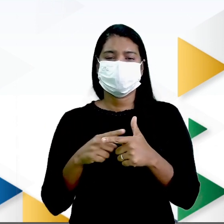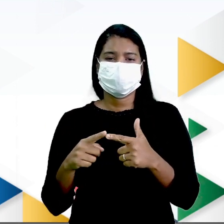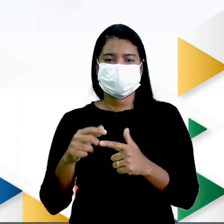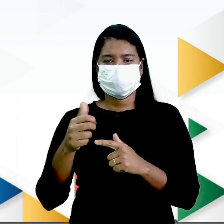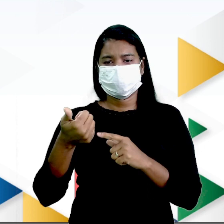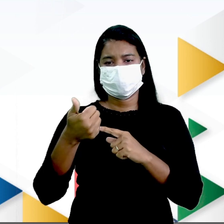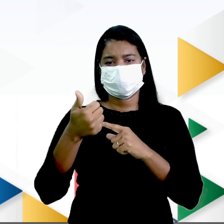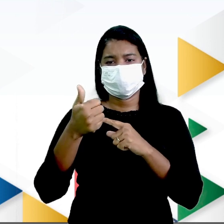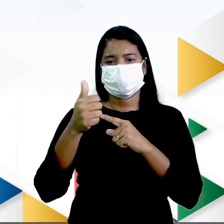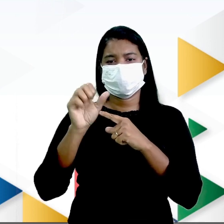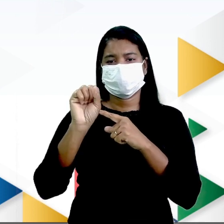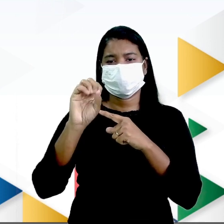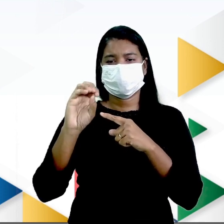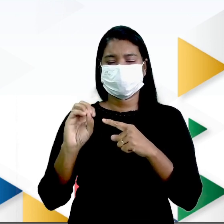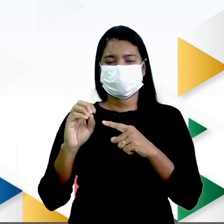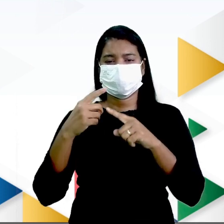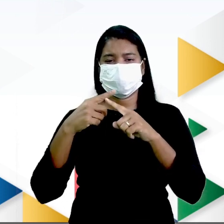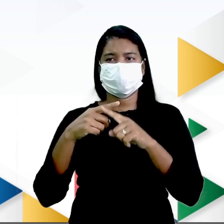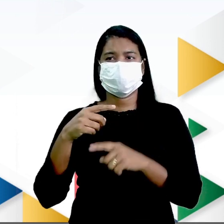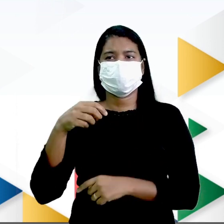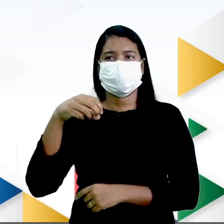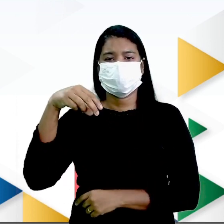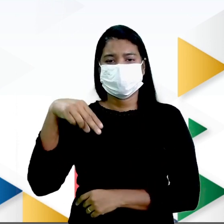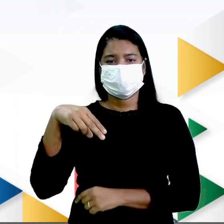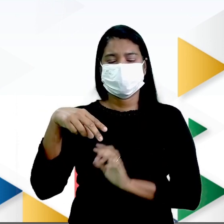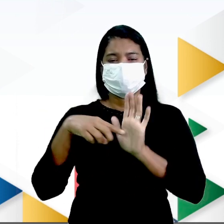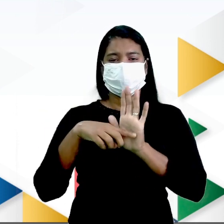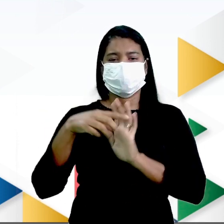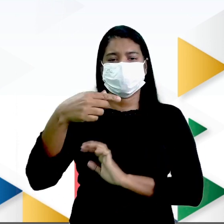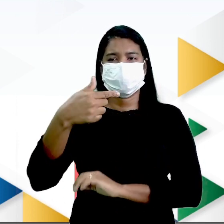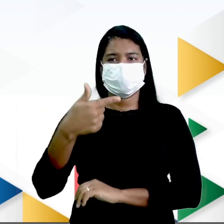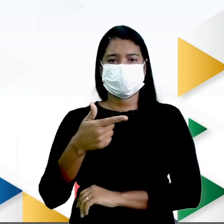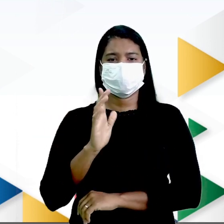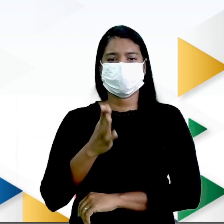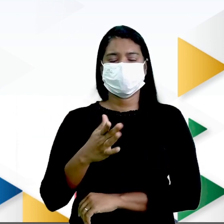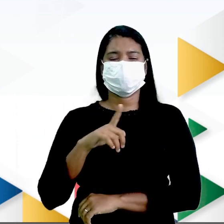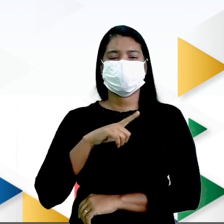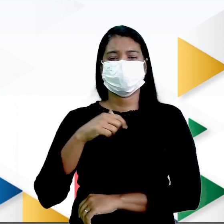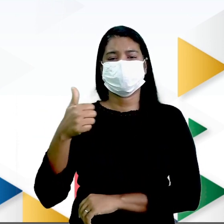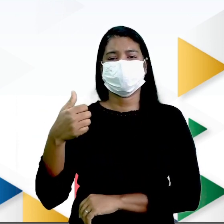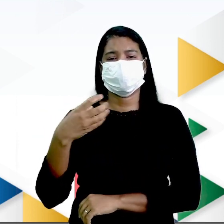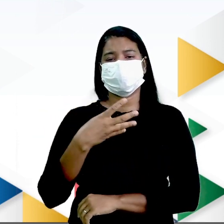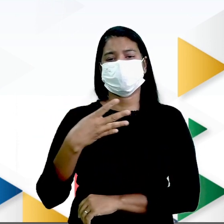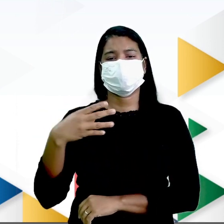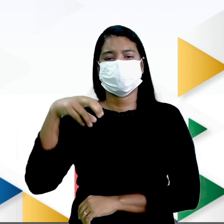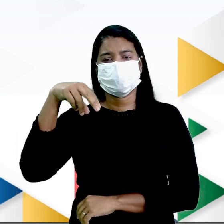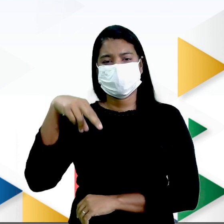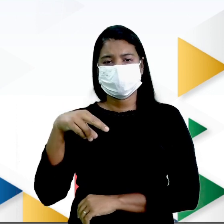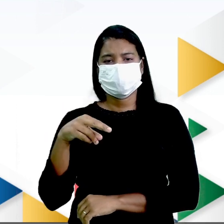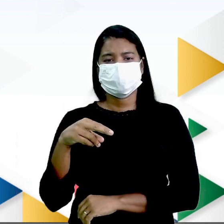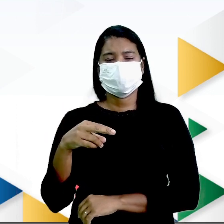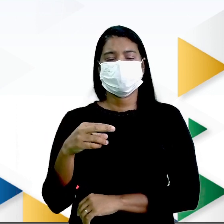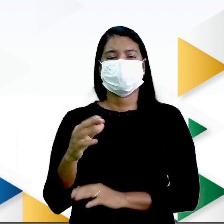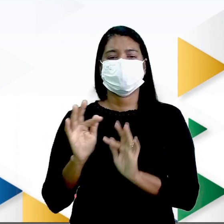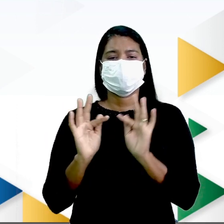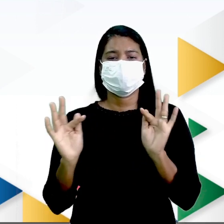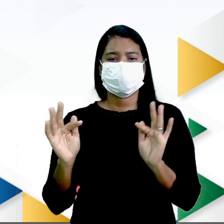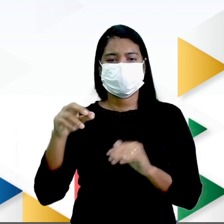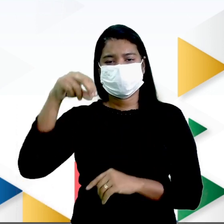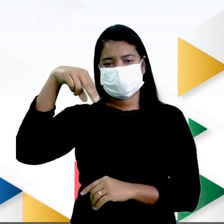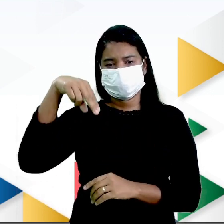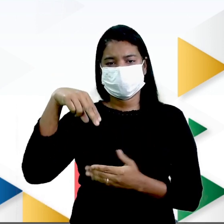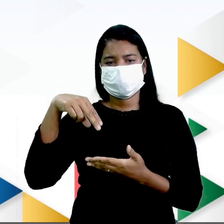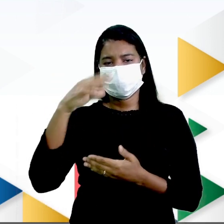vezes n, 180 vezes menos 2 e eu já tenho 144n. Tudo ficou em função de n agora. Olha como